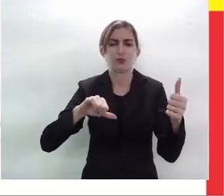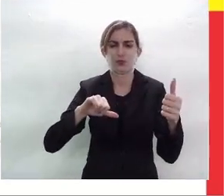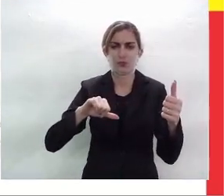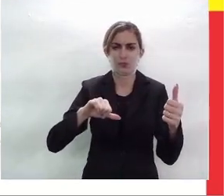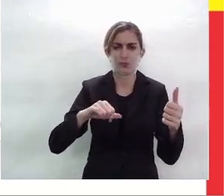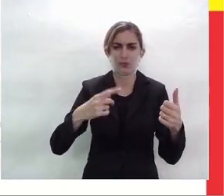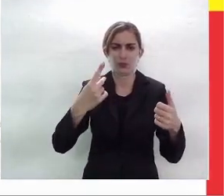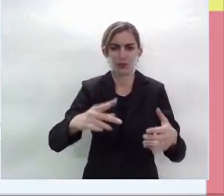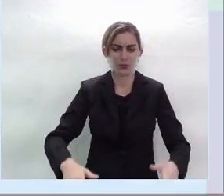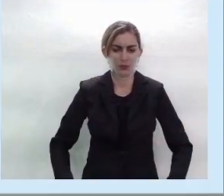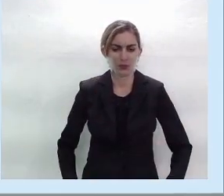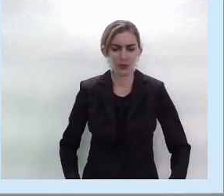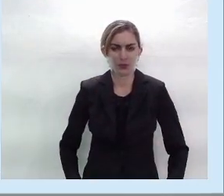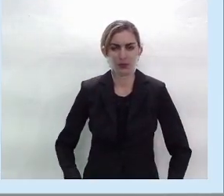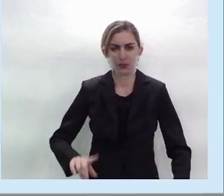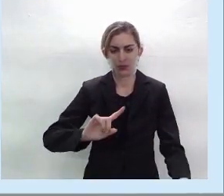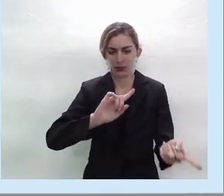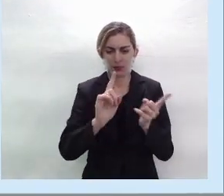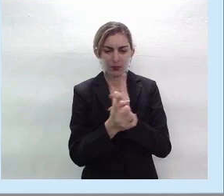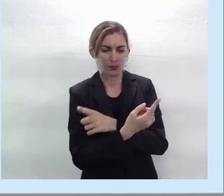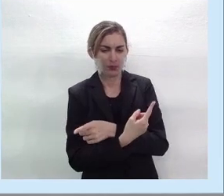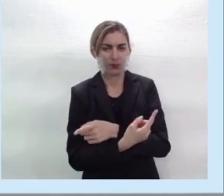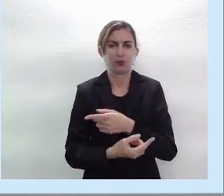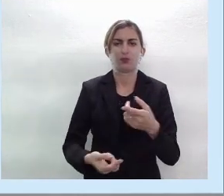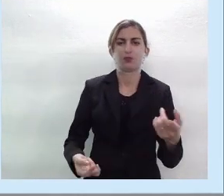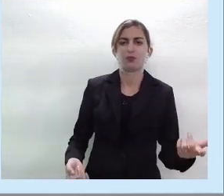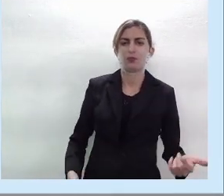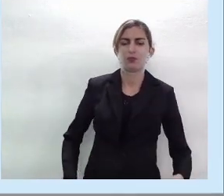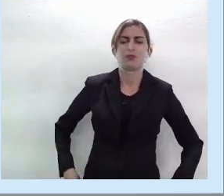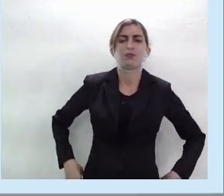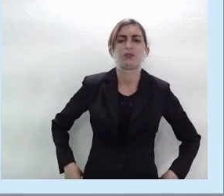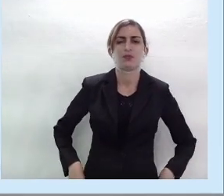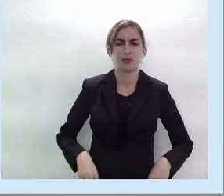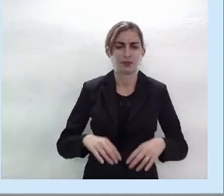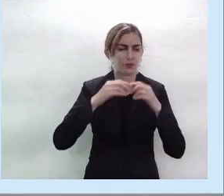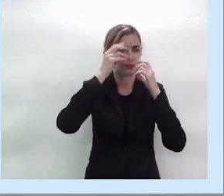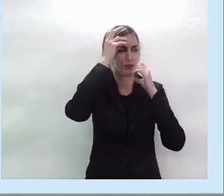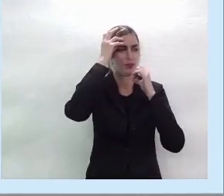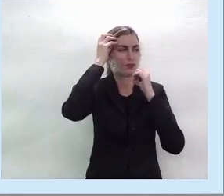posição utilizando as suas pernas, a sua guarda.